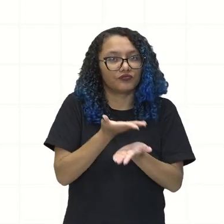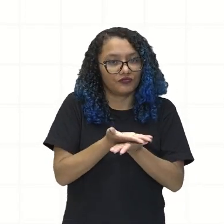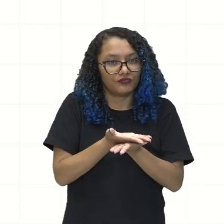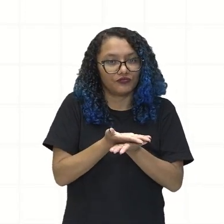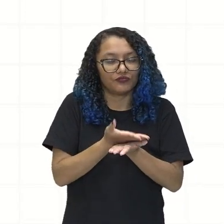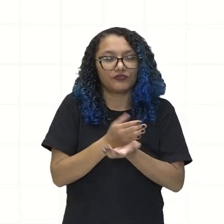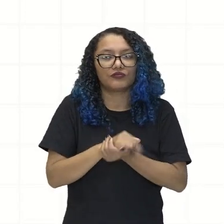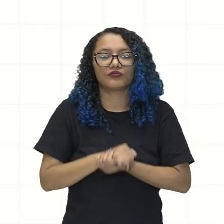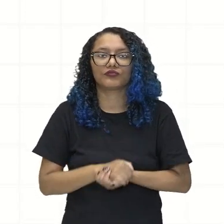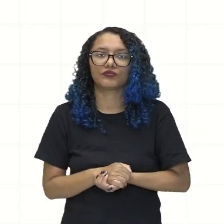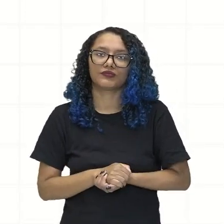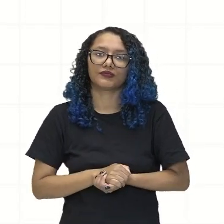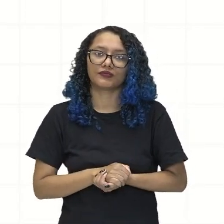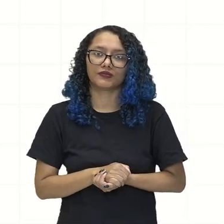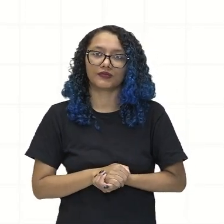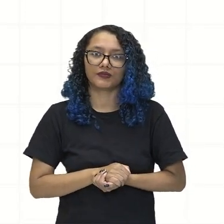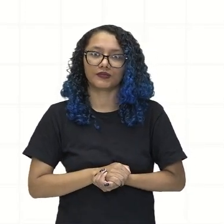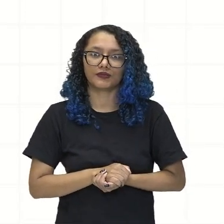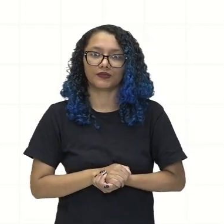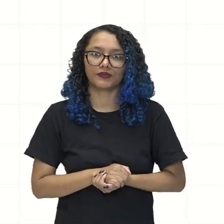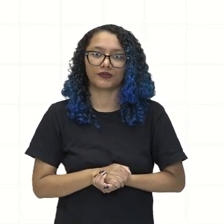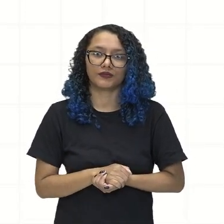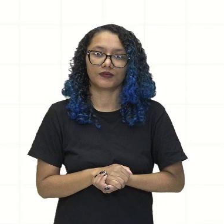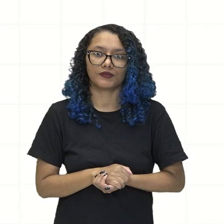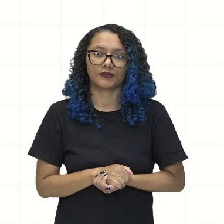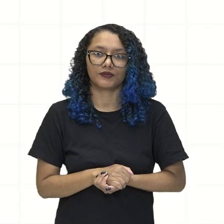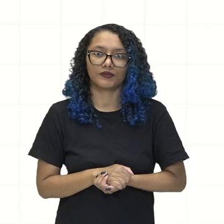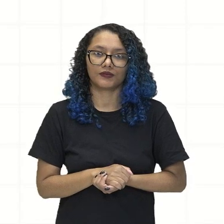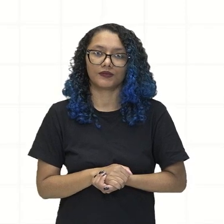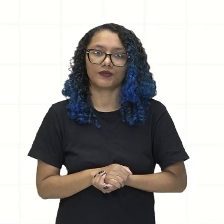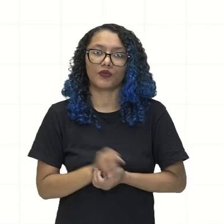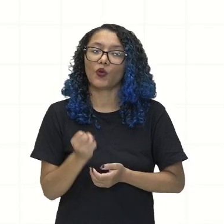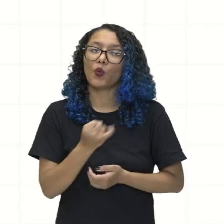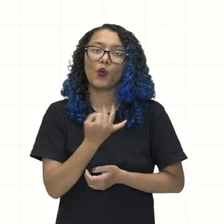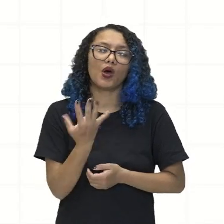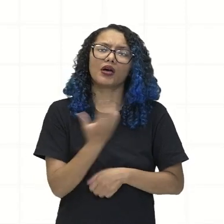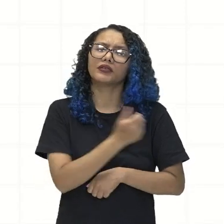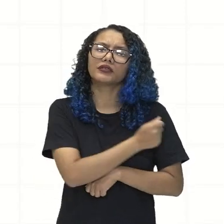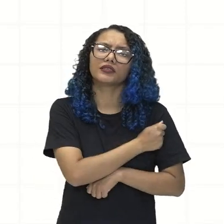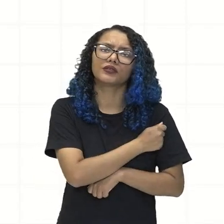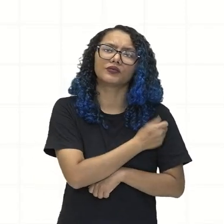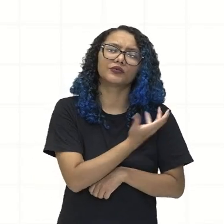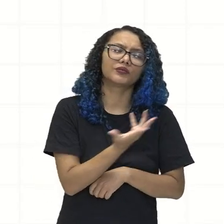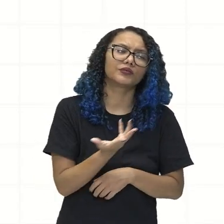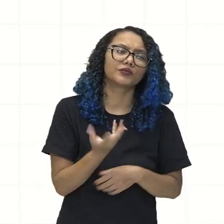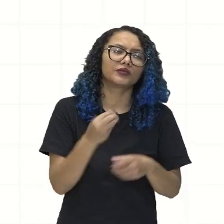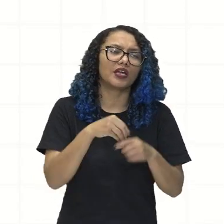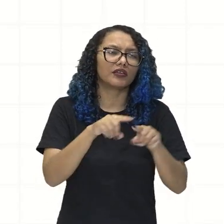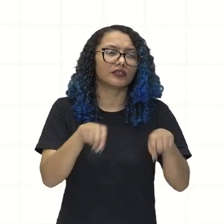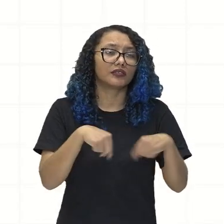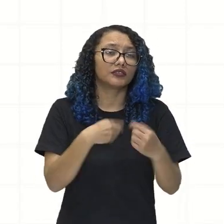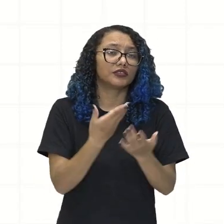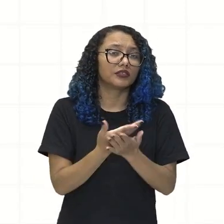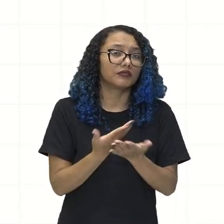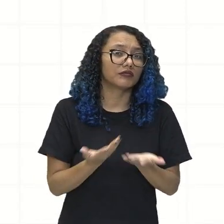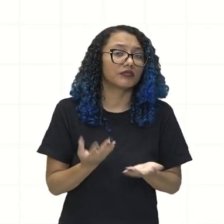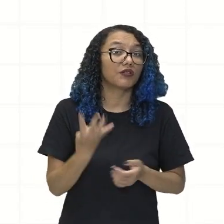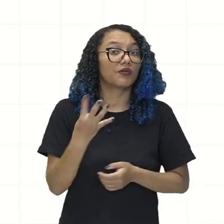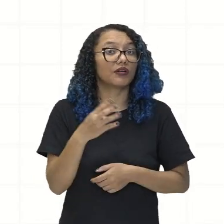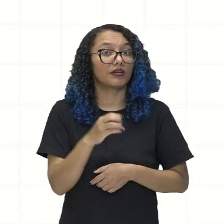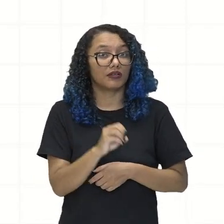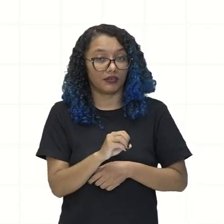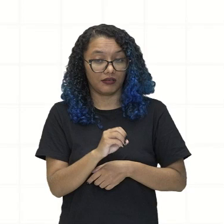ó. Em uma sala de aula havia 40 alunos. Ora, ao lermos o